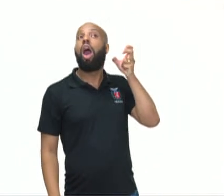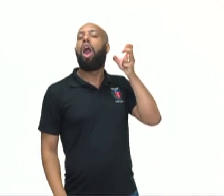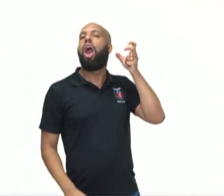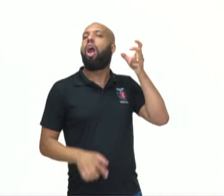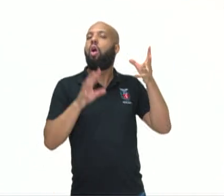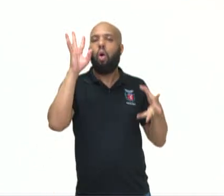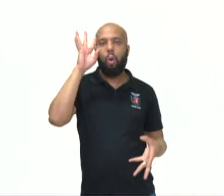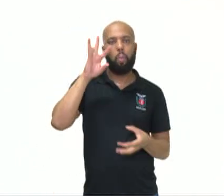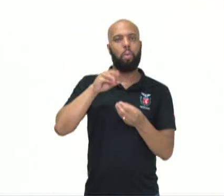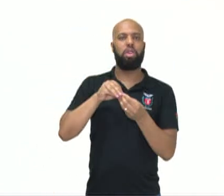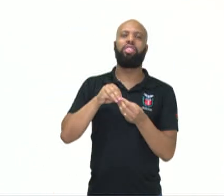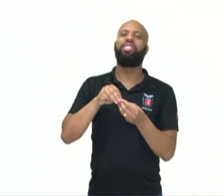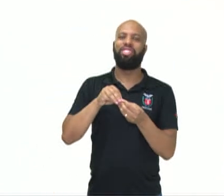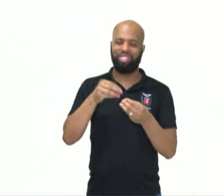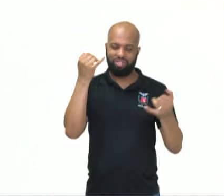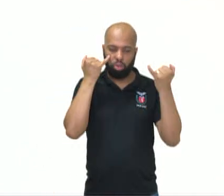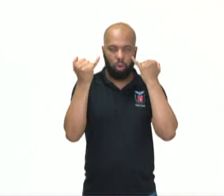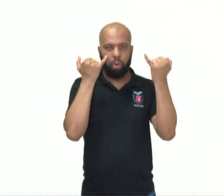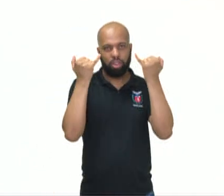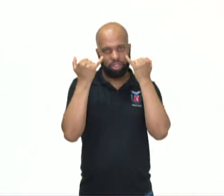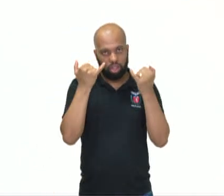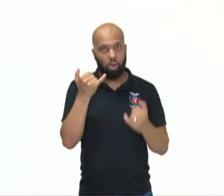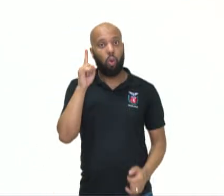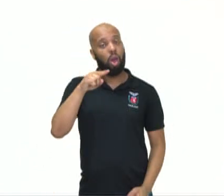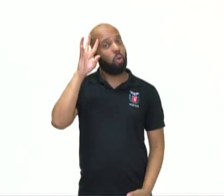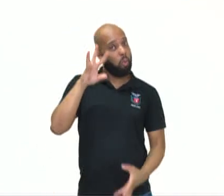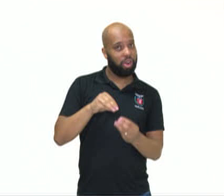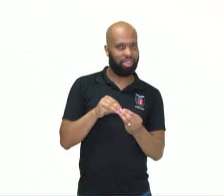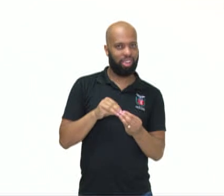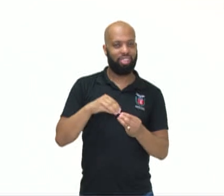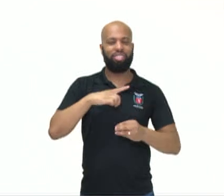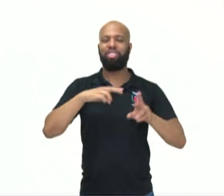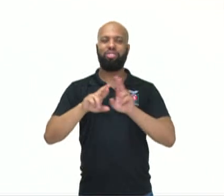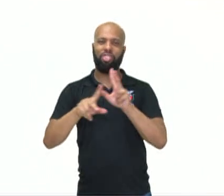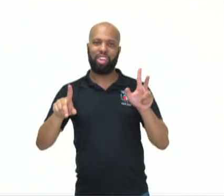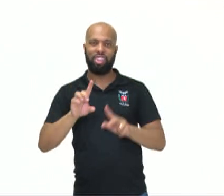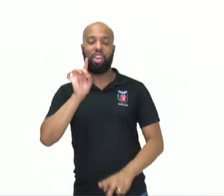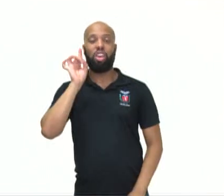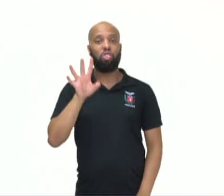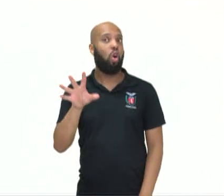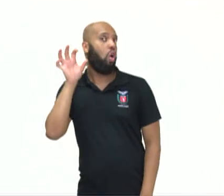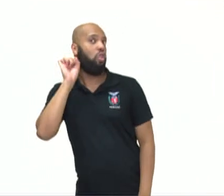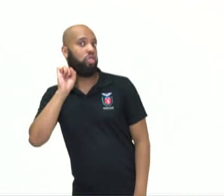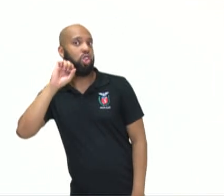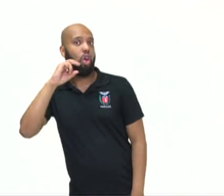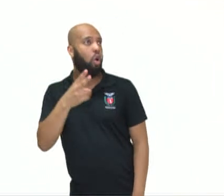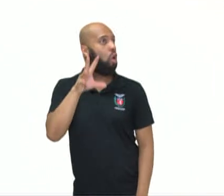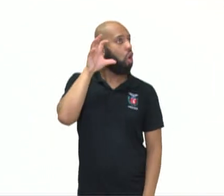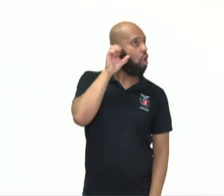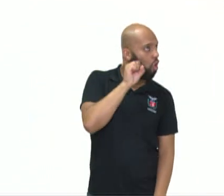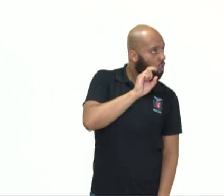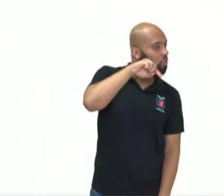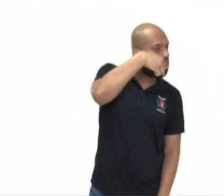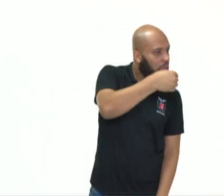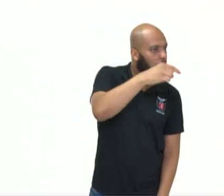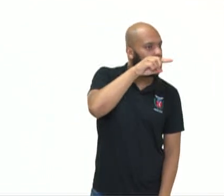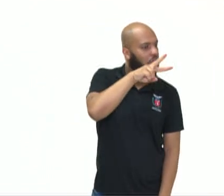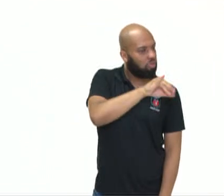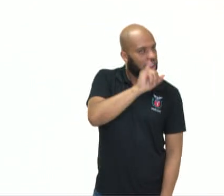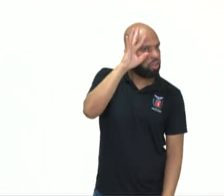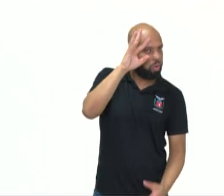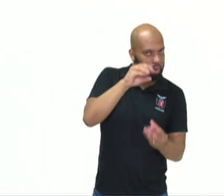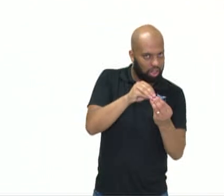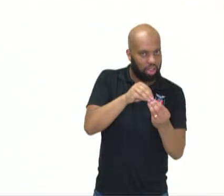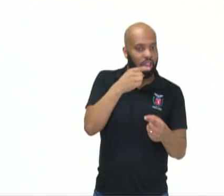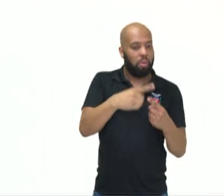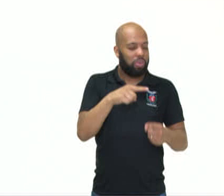que é transmitida por alguém, de forma a demonstrar um interesse verdadeiro para se conectar com